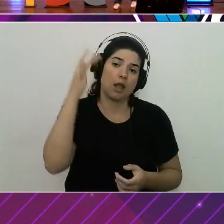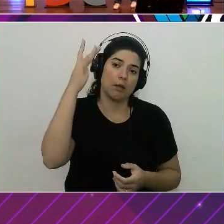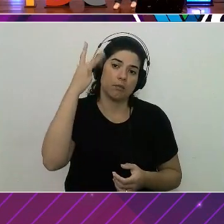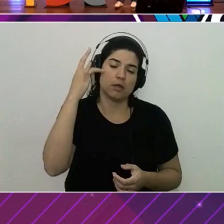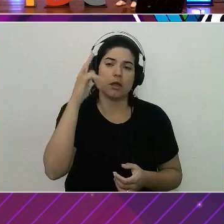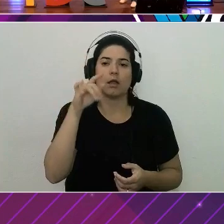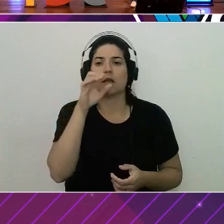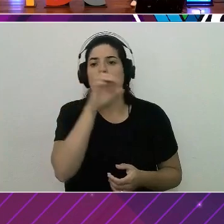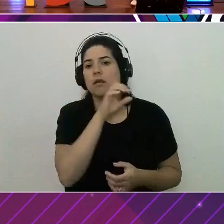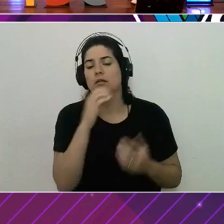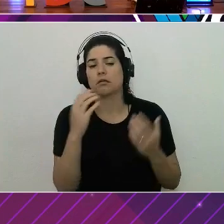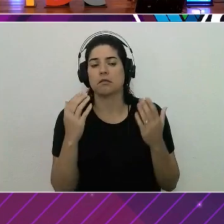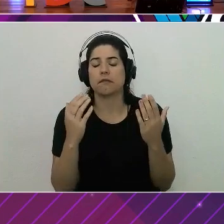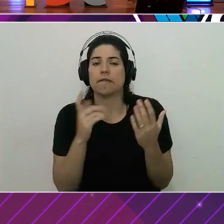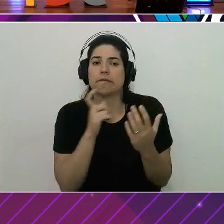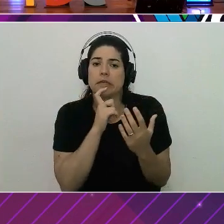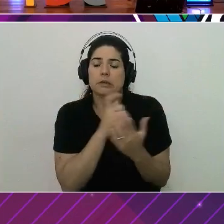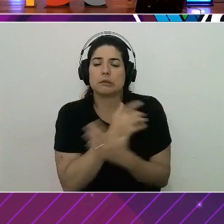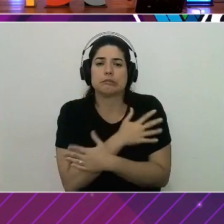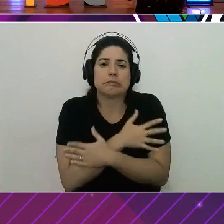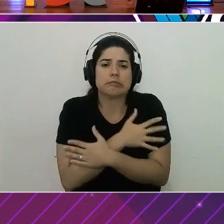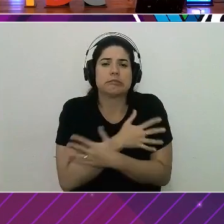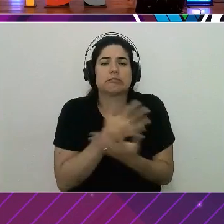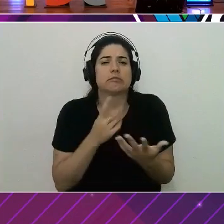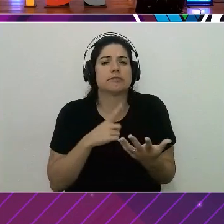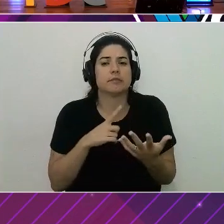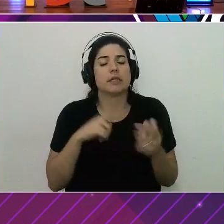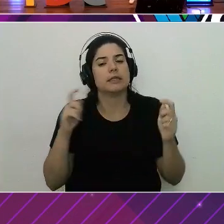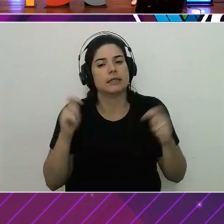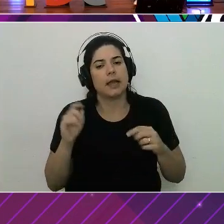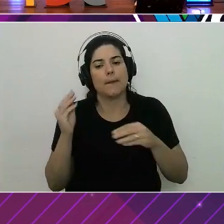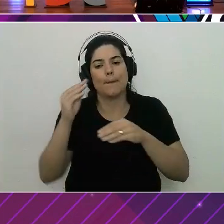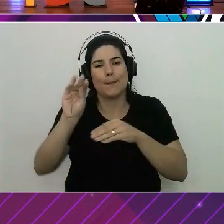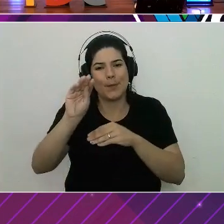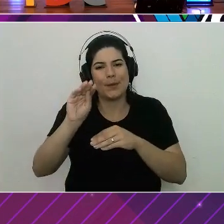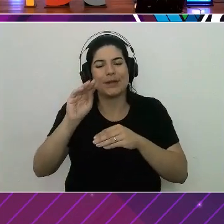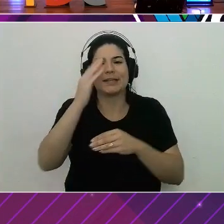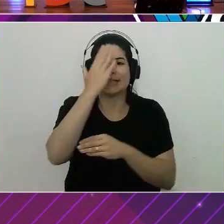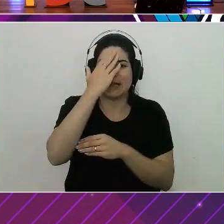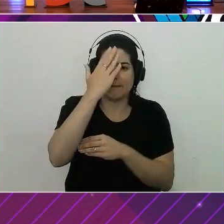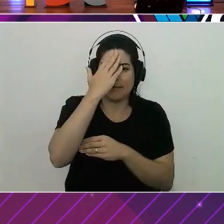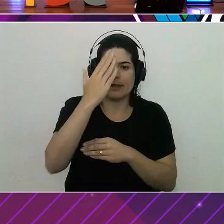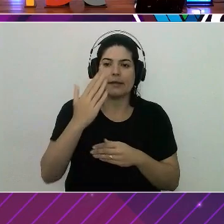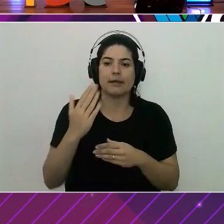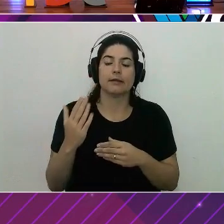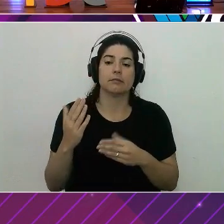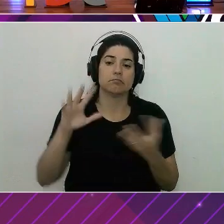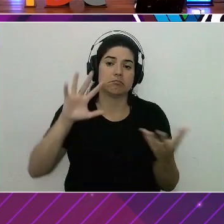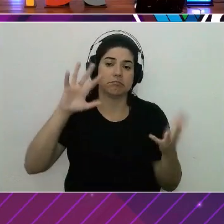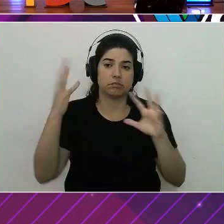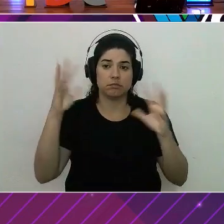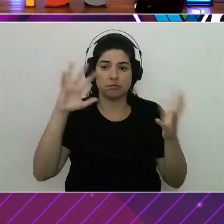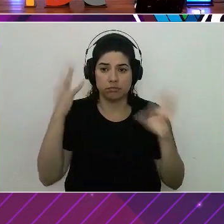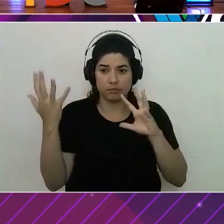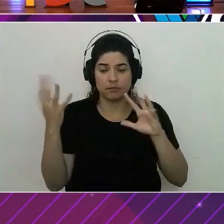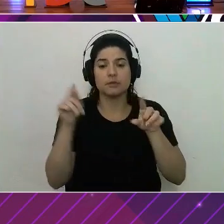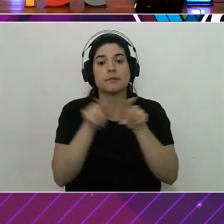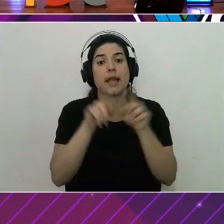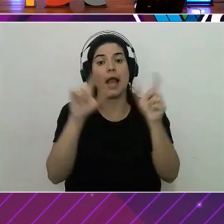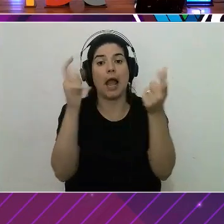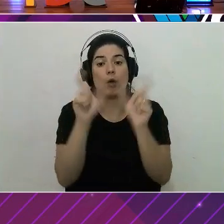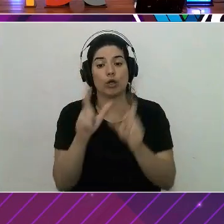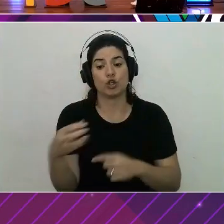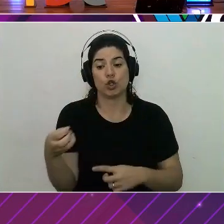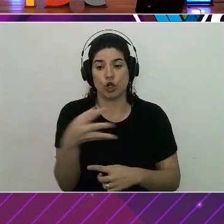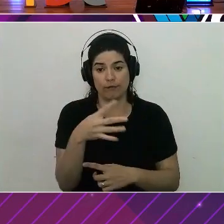por exemplo. E eu posso fazer isso para regressão de dados, eu posso fazer isso para previsão de séries temporais e agora também esses algoritmos novos que a gente